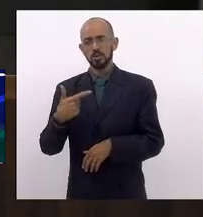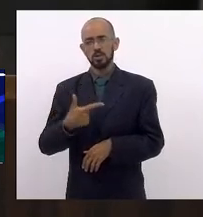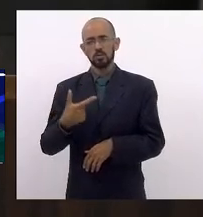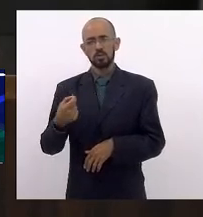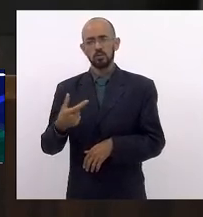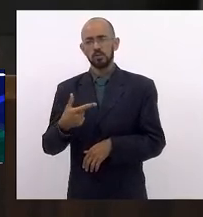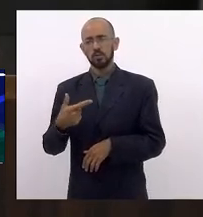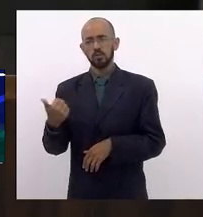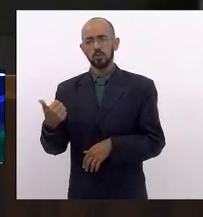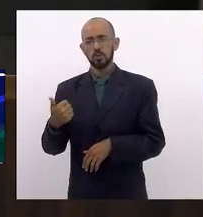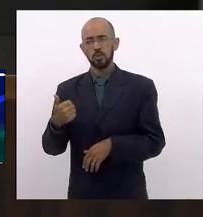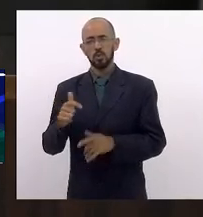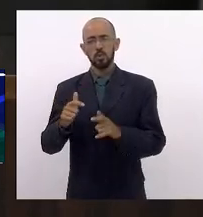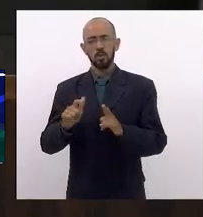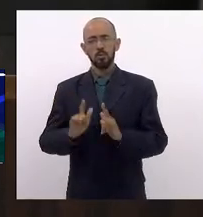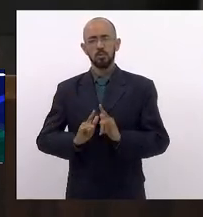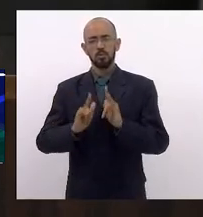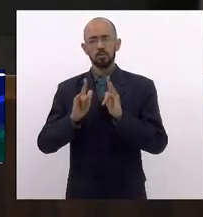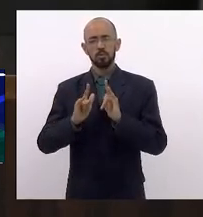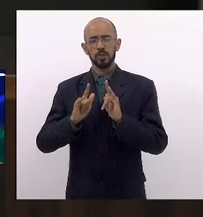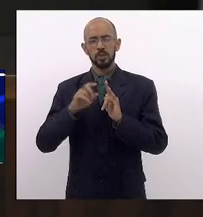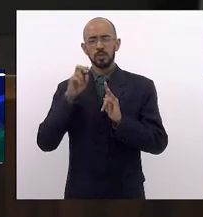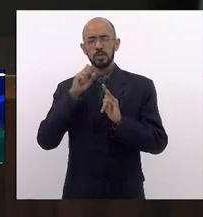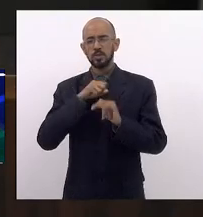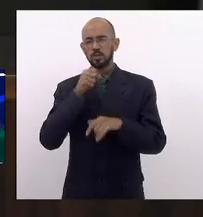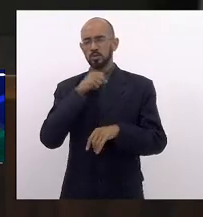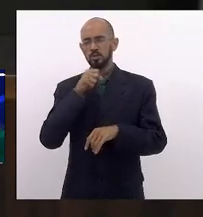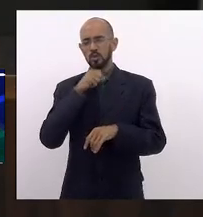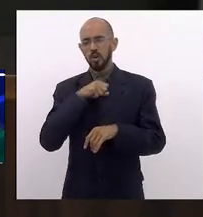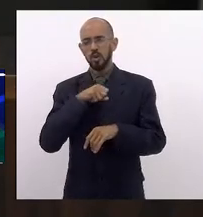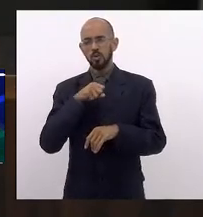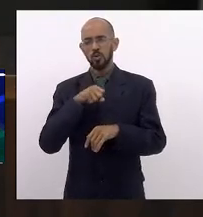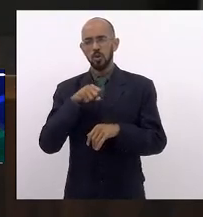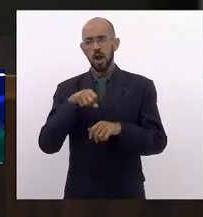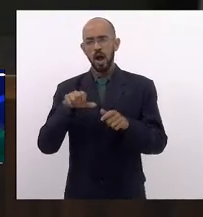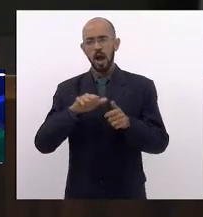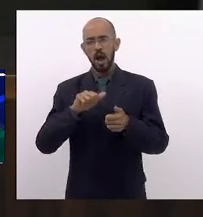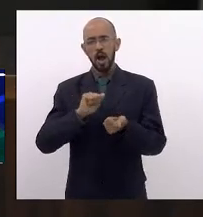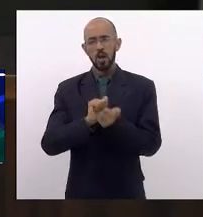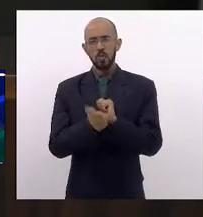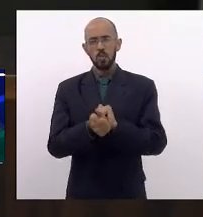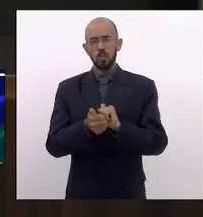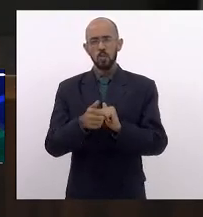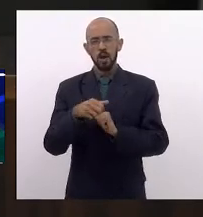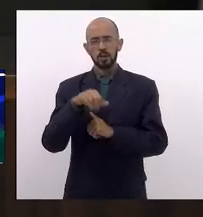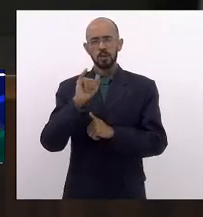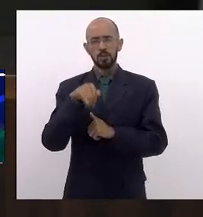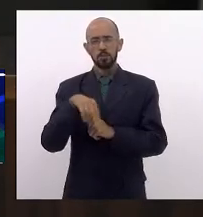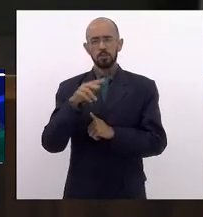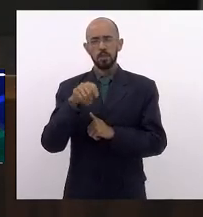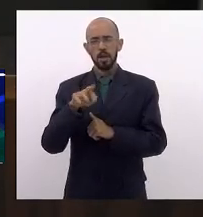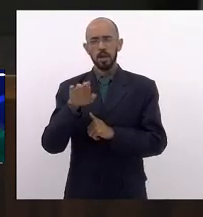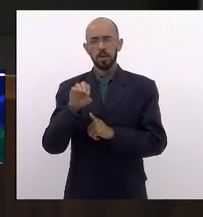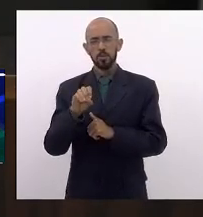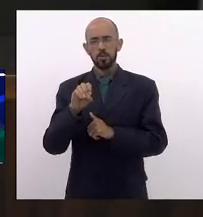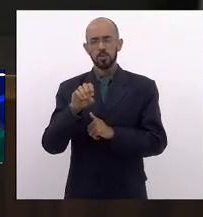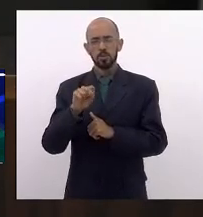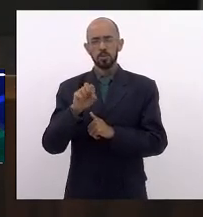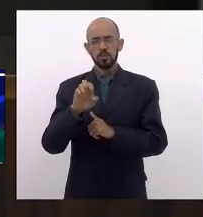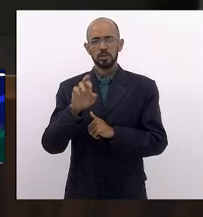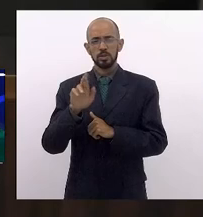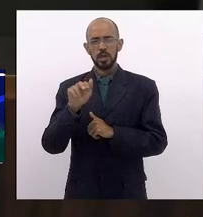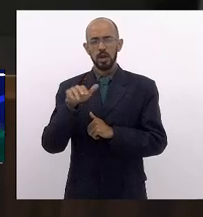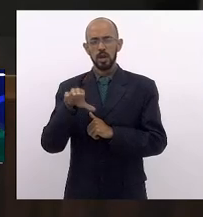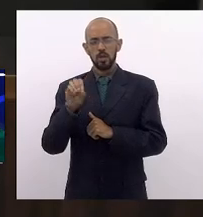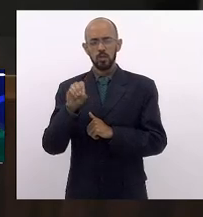considera patrimônio histórico e cultural do Estado Rio de Janeiro para frente preservação a quadra do Grêmio Recreativo Escola de Samba Império Serrano pendente pareceres